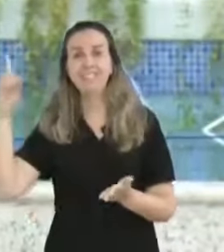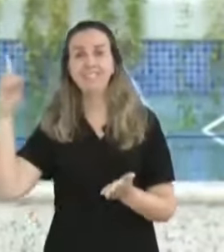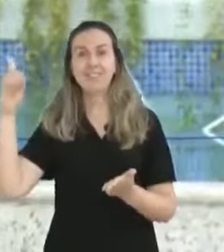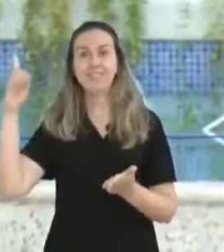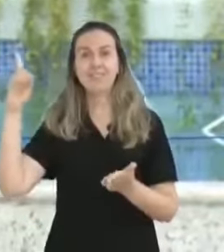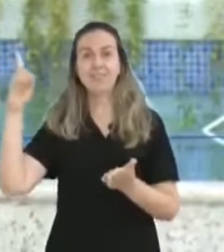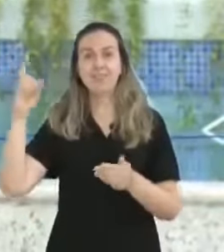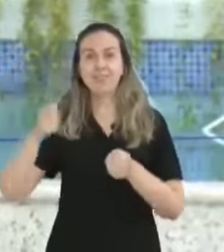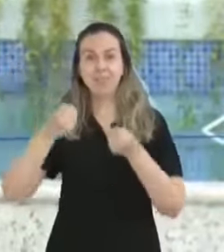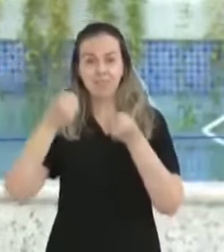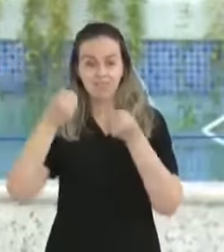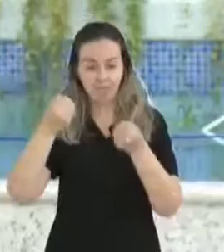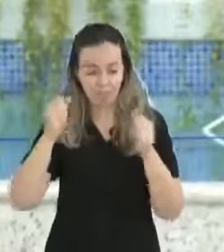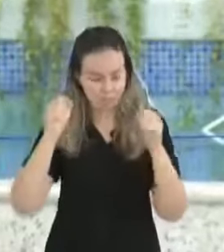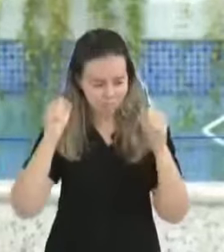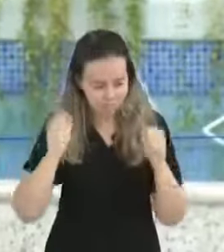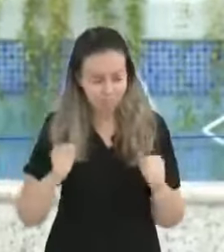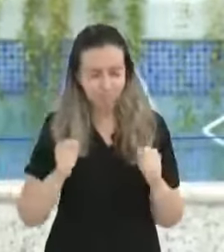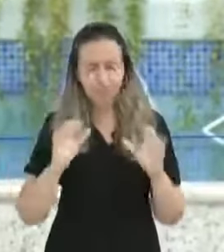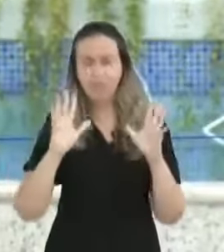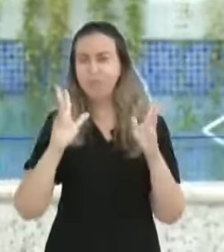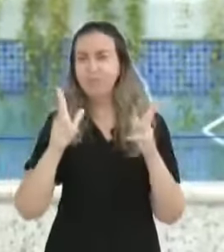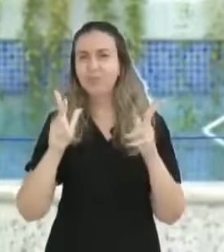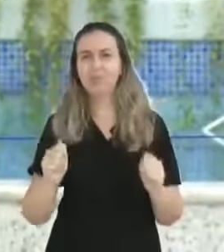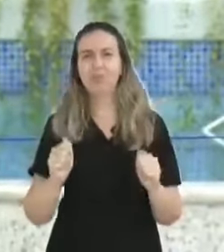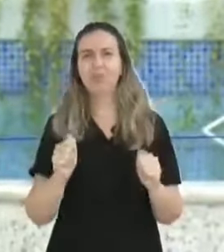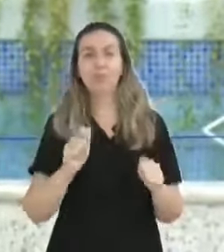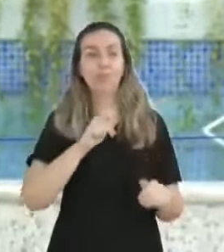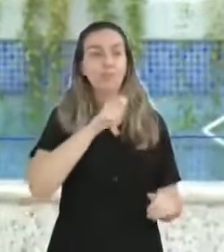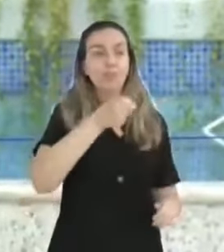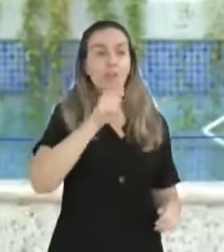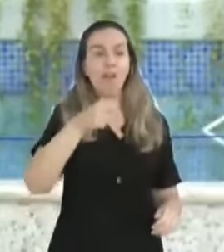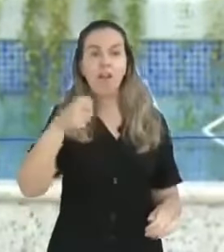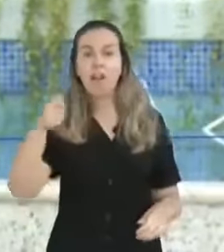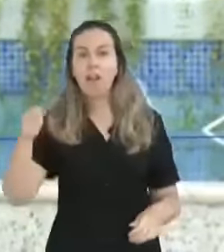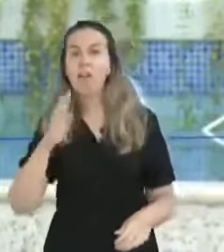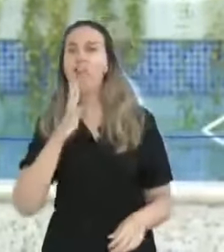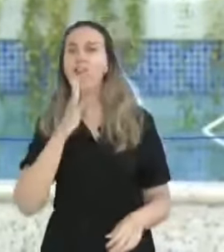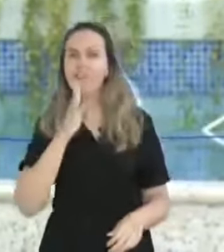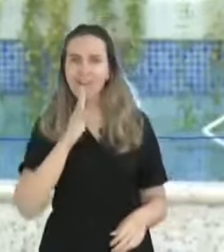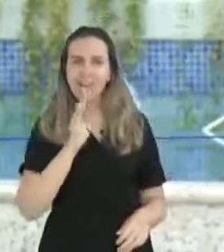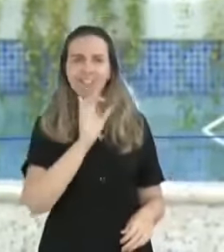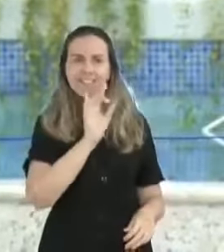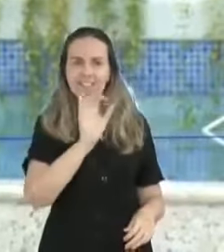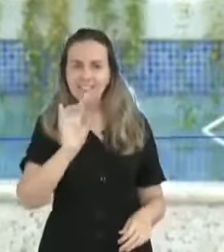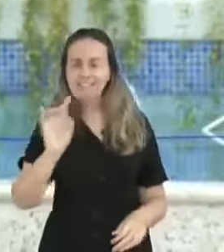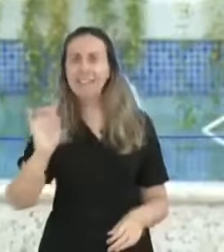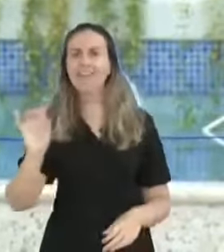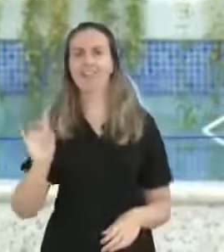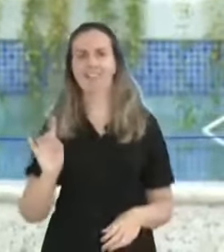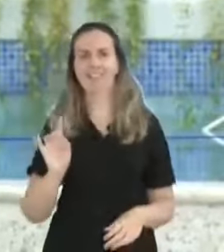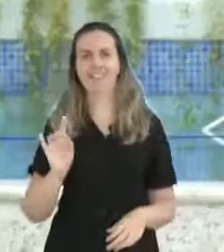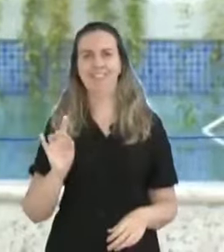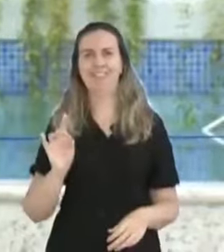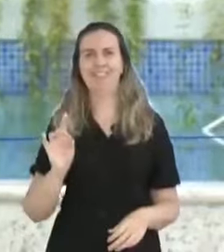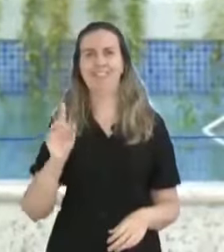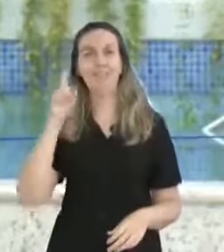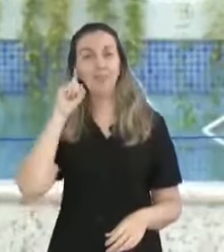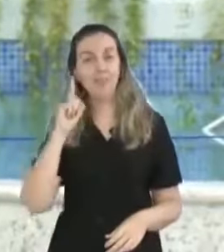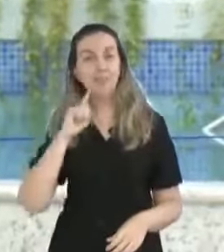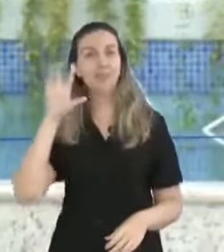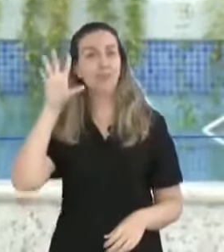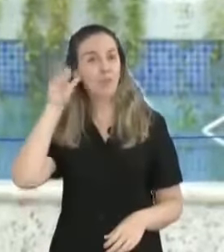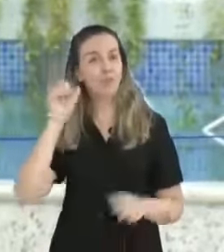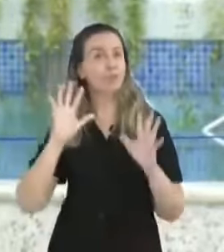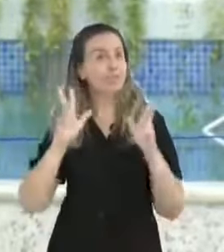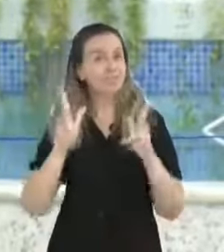a capacidade de mencionar nomes de pessoas centenas de anos antes do